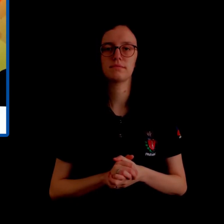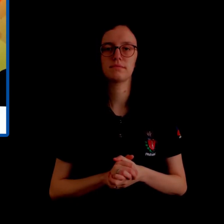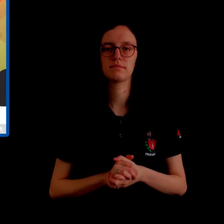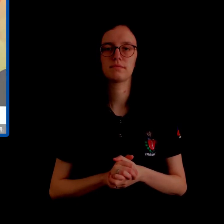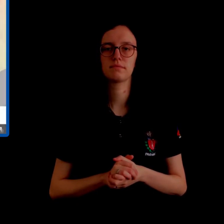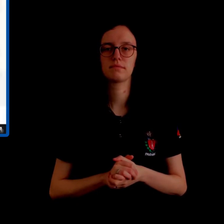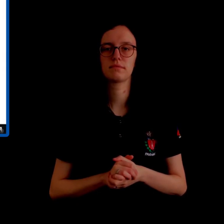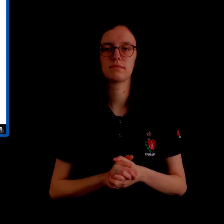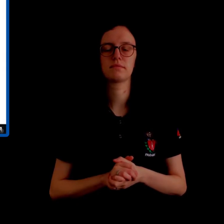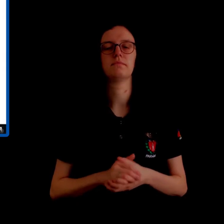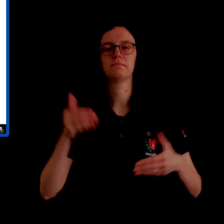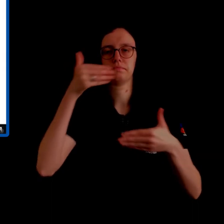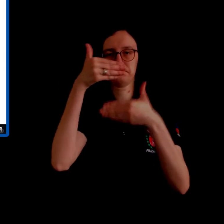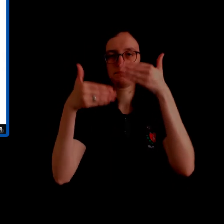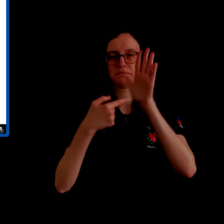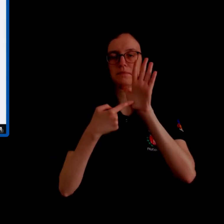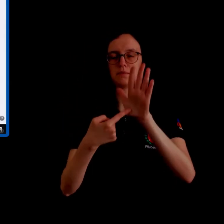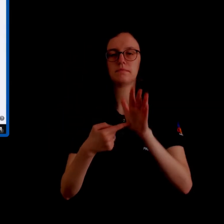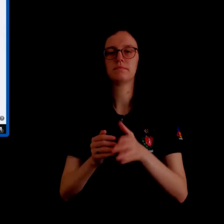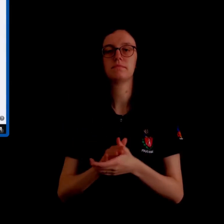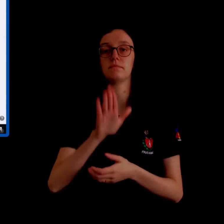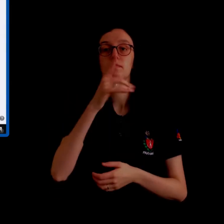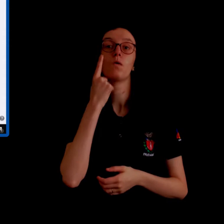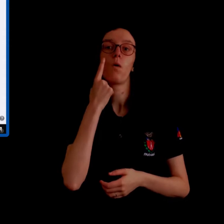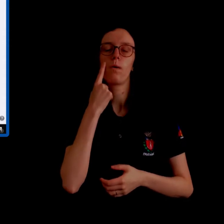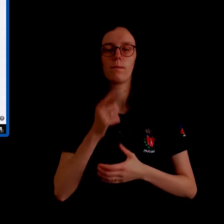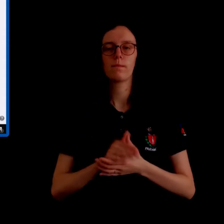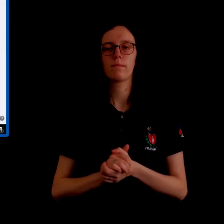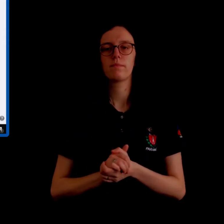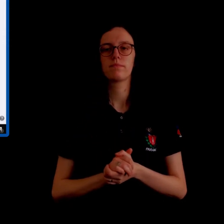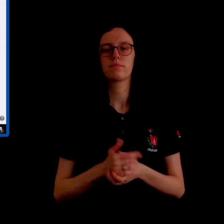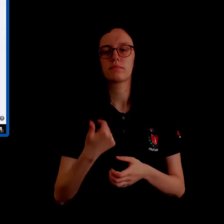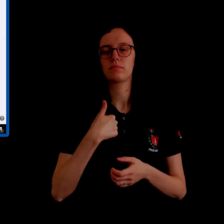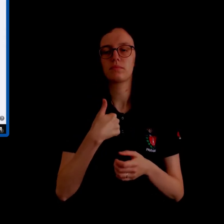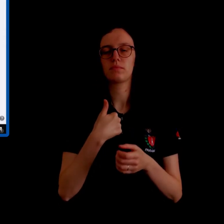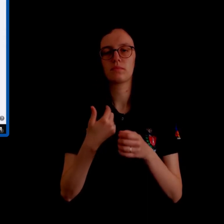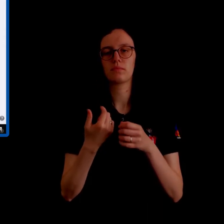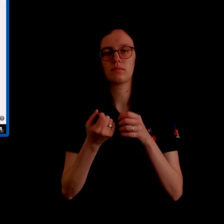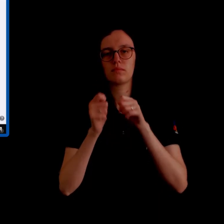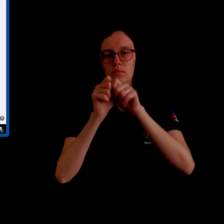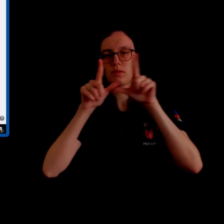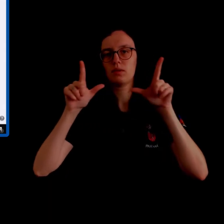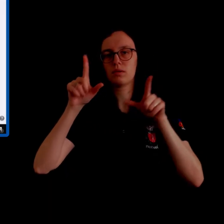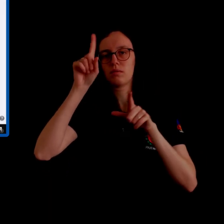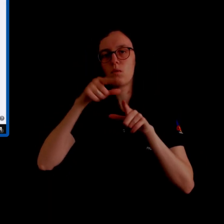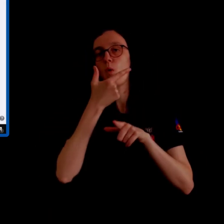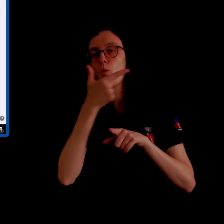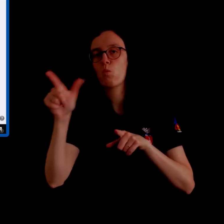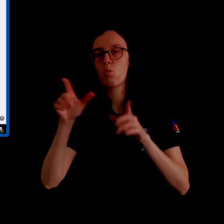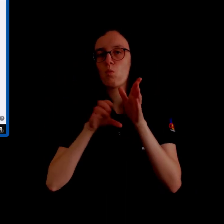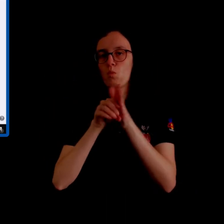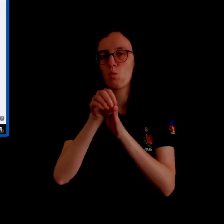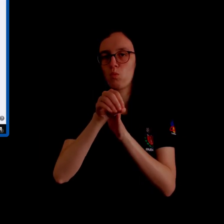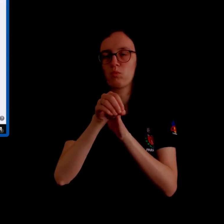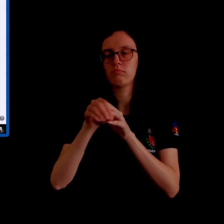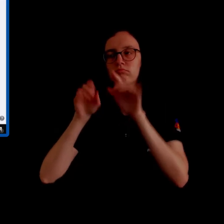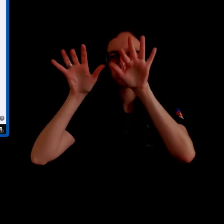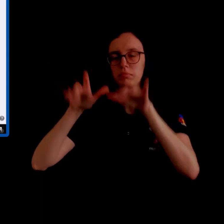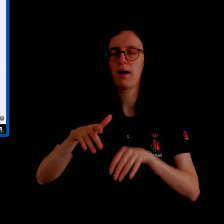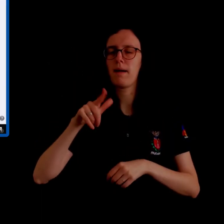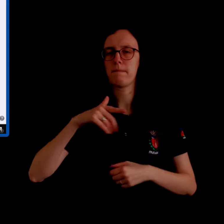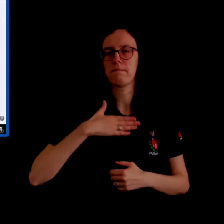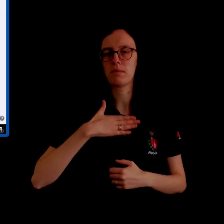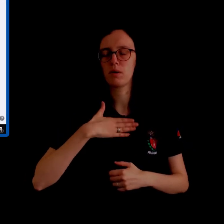Pode mostrar já. Então, pessoal, aqui, ó, eu abri aqui no outro Forms meu, mas, por exemplo,